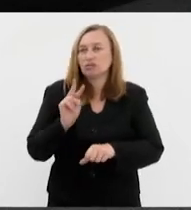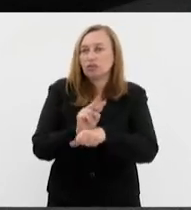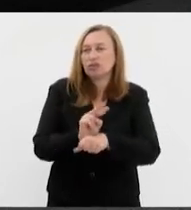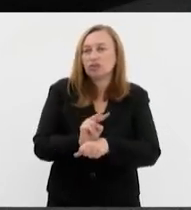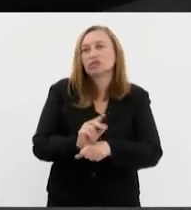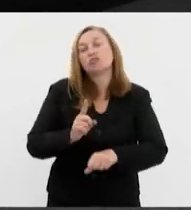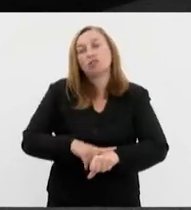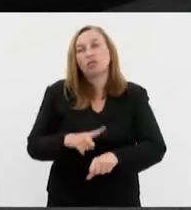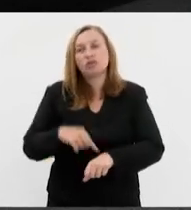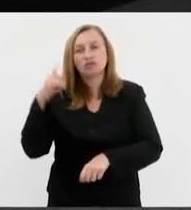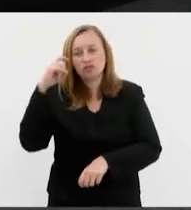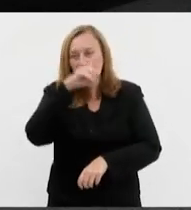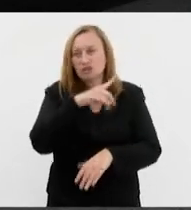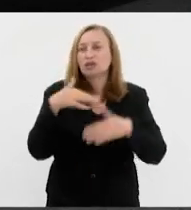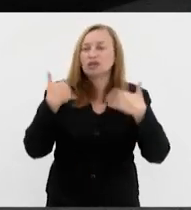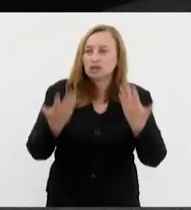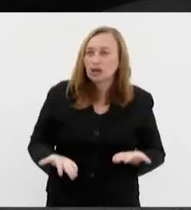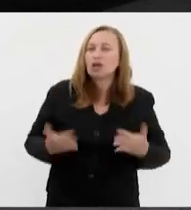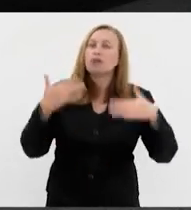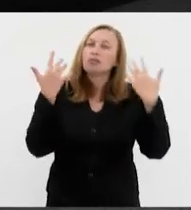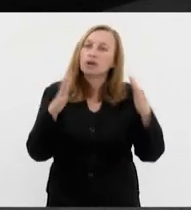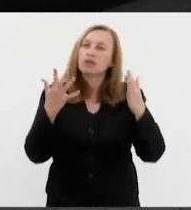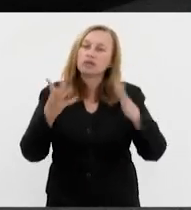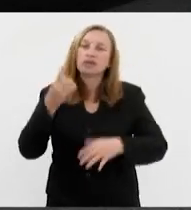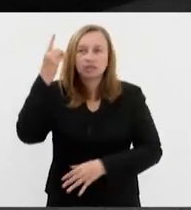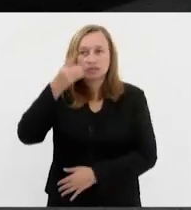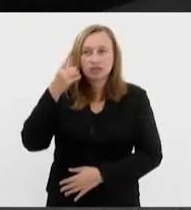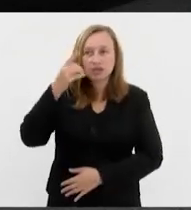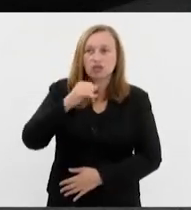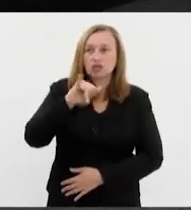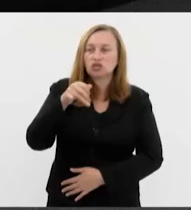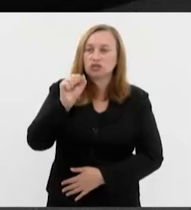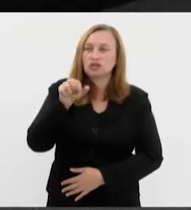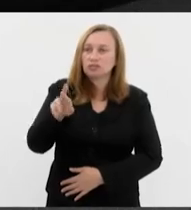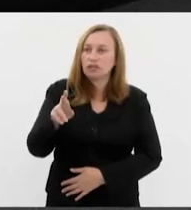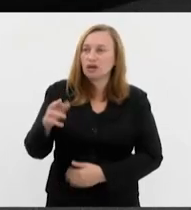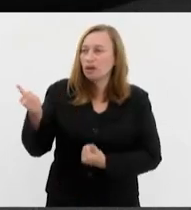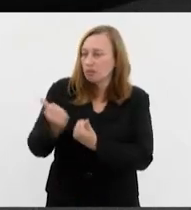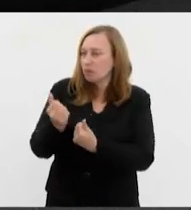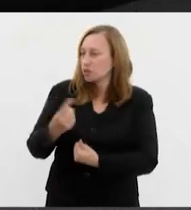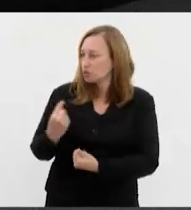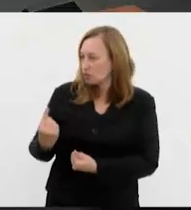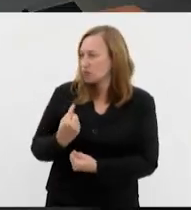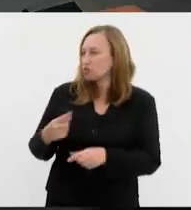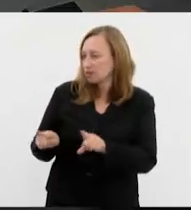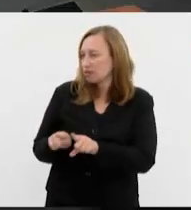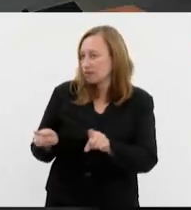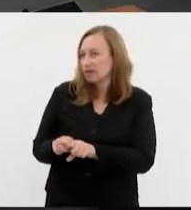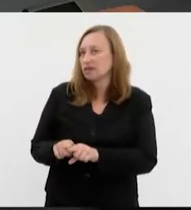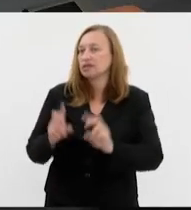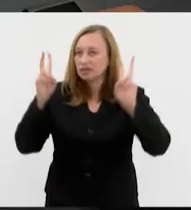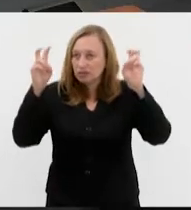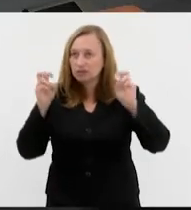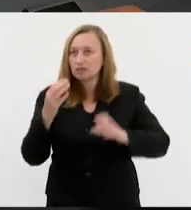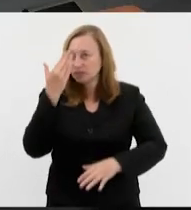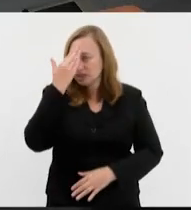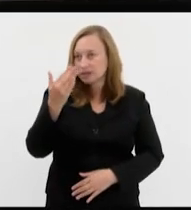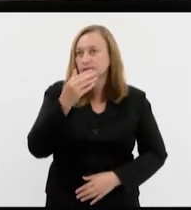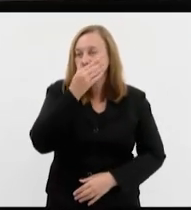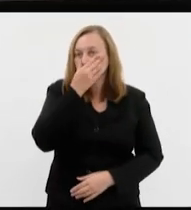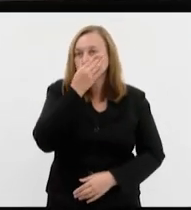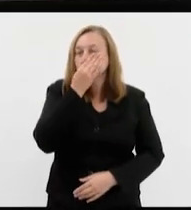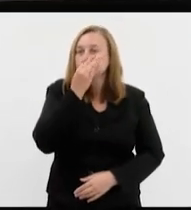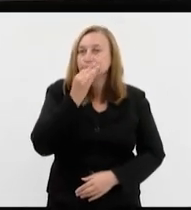esse. Então, parabéns, deputado Josemar, e conte conosco para atuar também nessa situação. Muito obrigada.